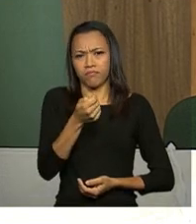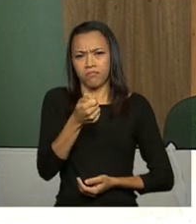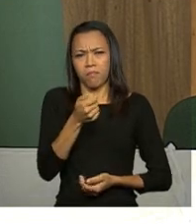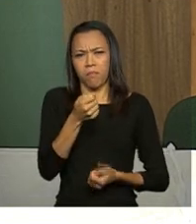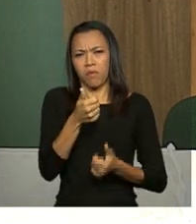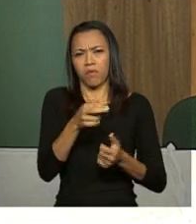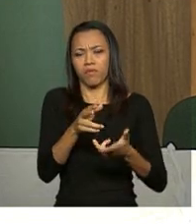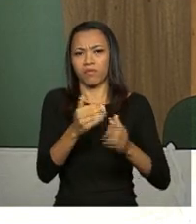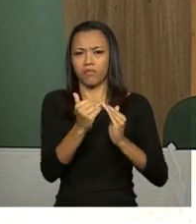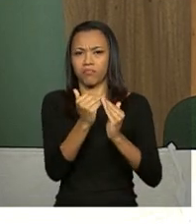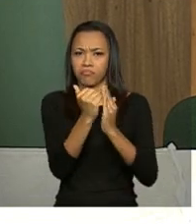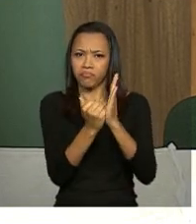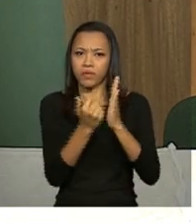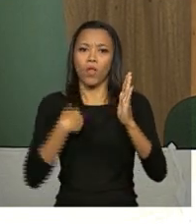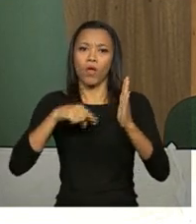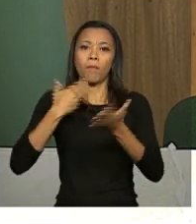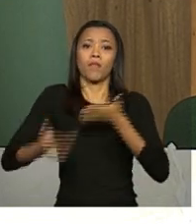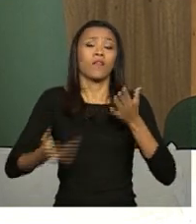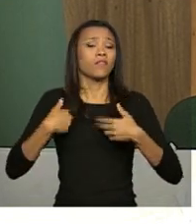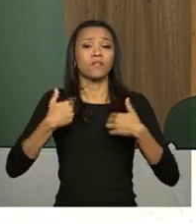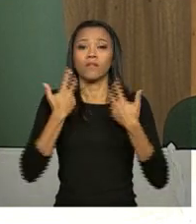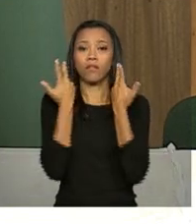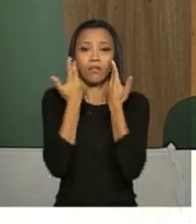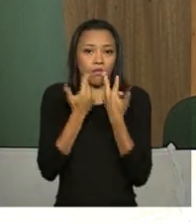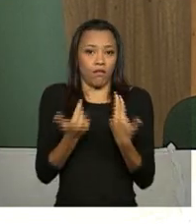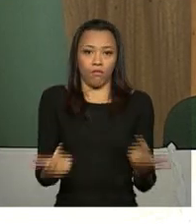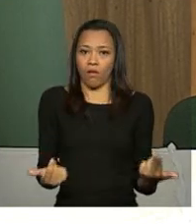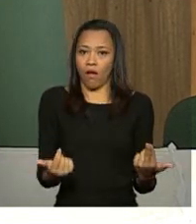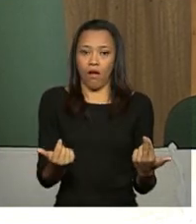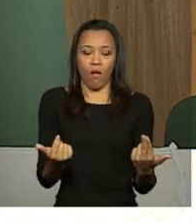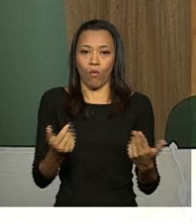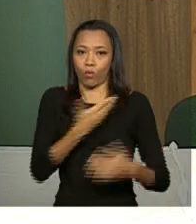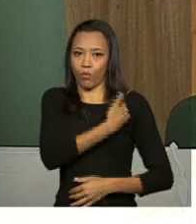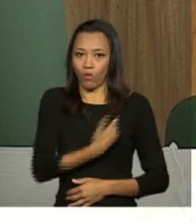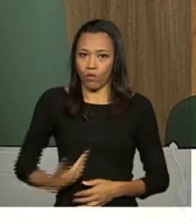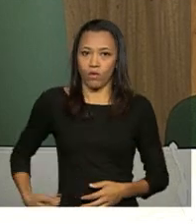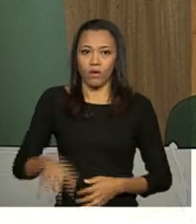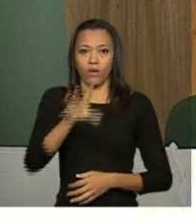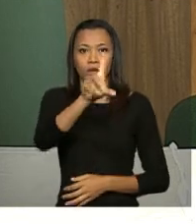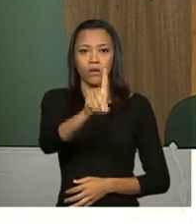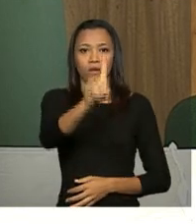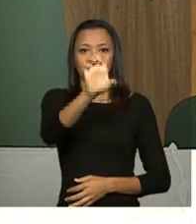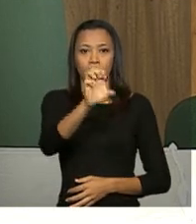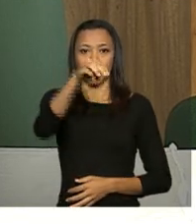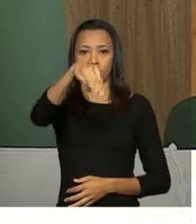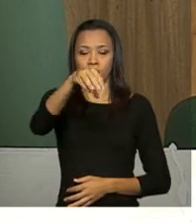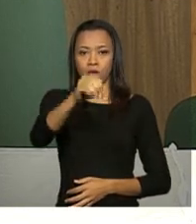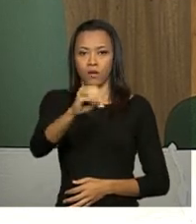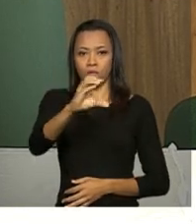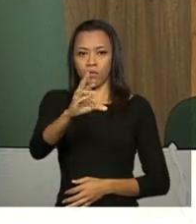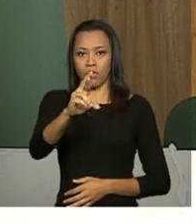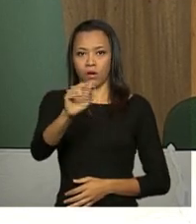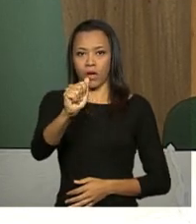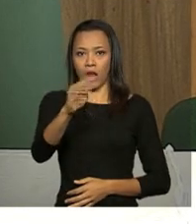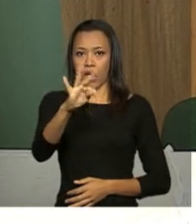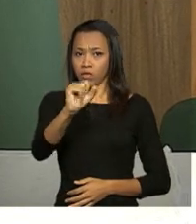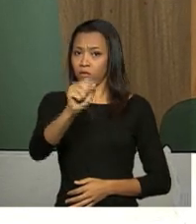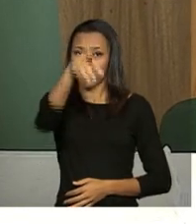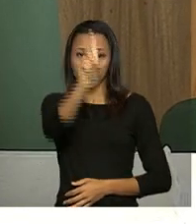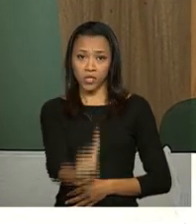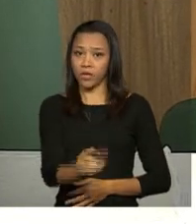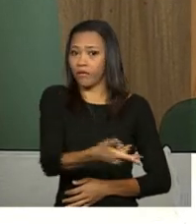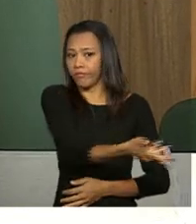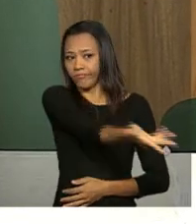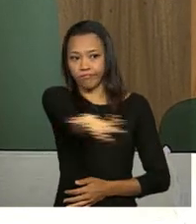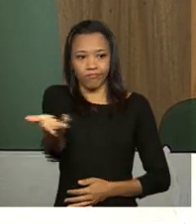eleições e é próprio da Democracia manifestação toda manifestação pacífica um direito